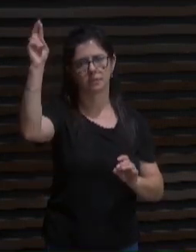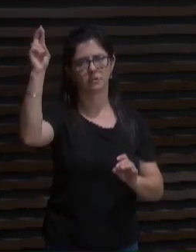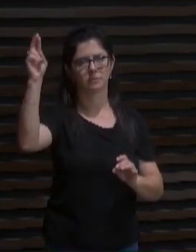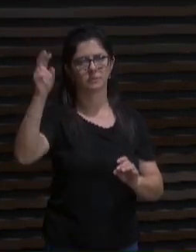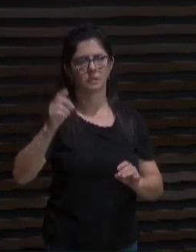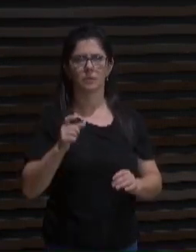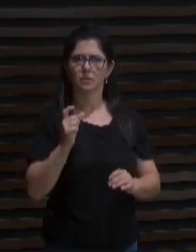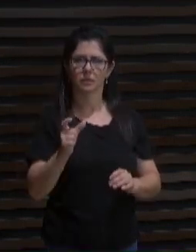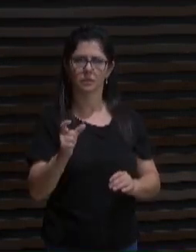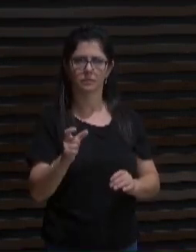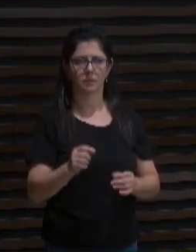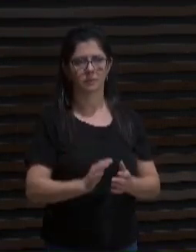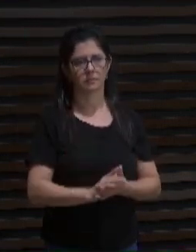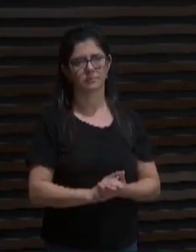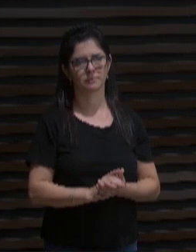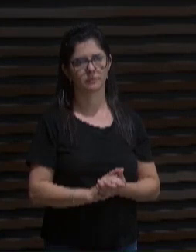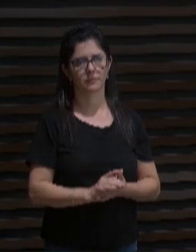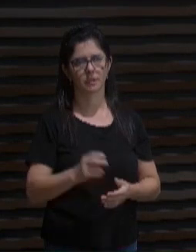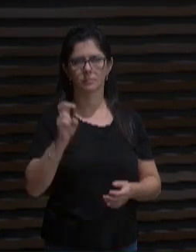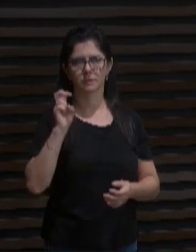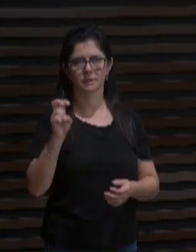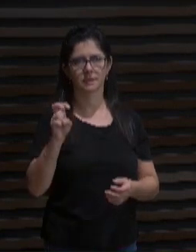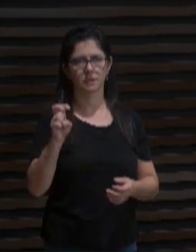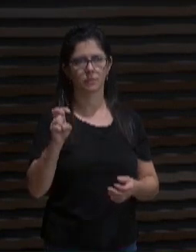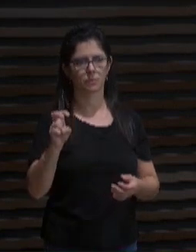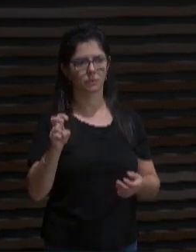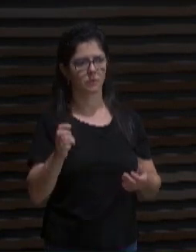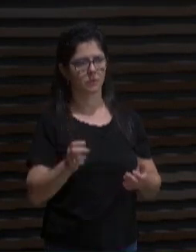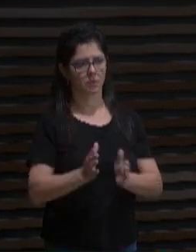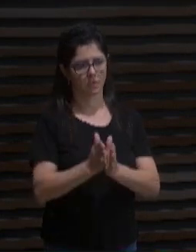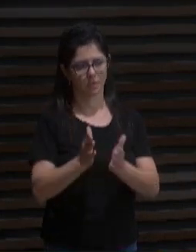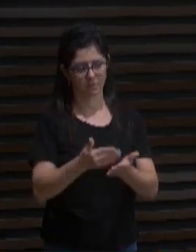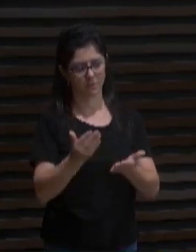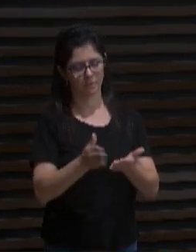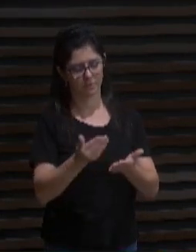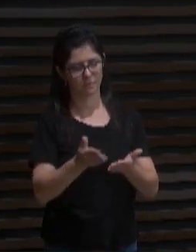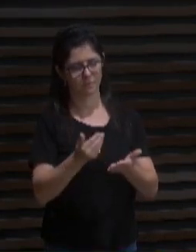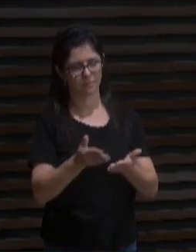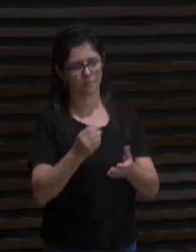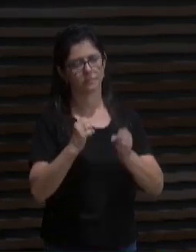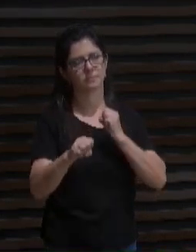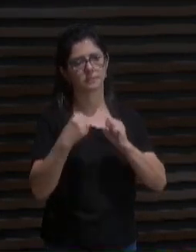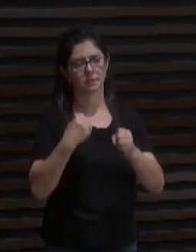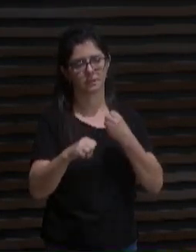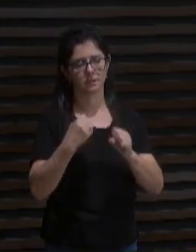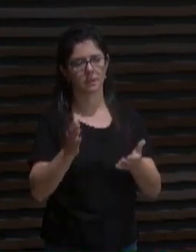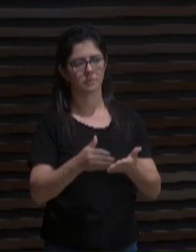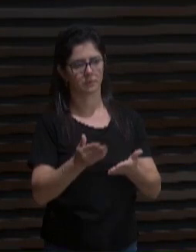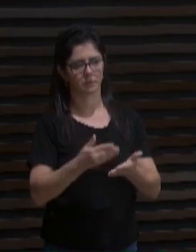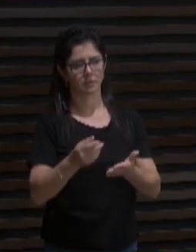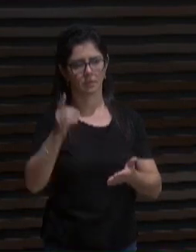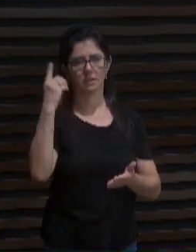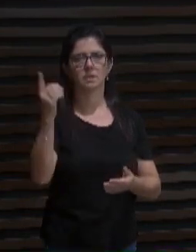palavra. Nós temos os 5 livros dos Salmos, até o Eric fez uma exposição. O primeiro livro é Davi falando